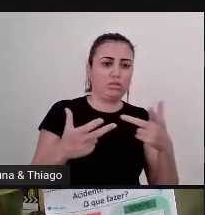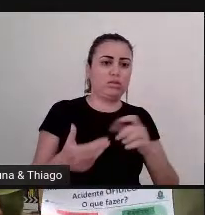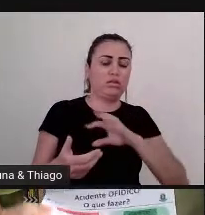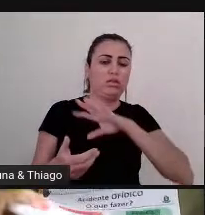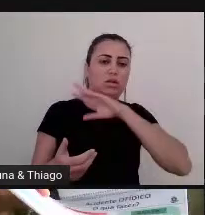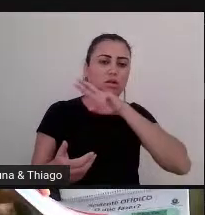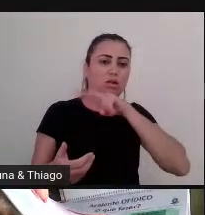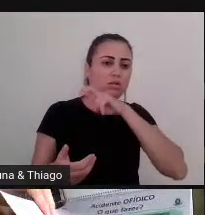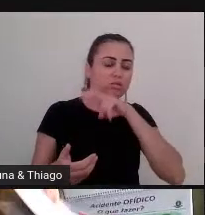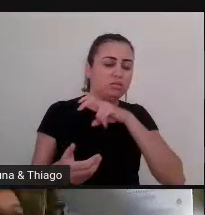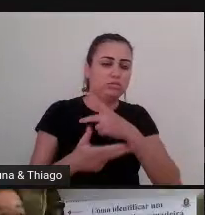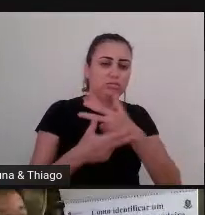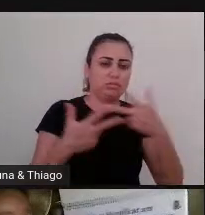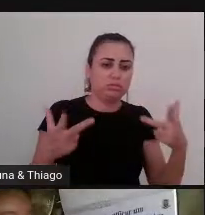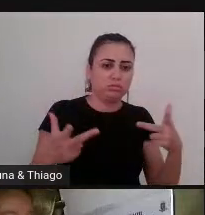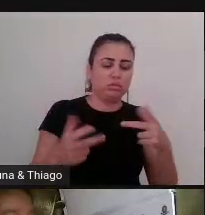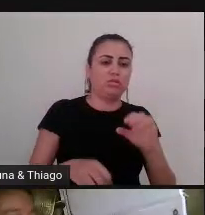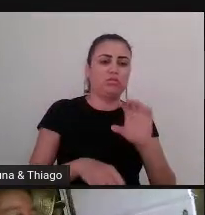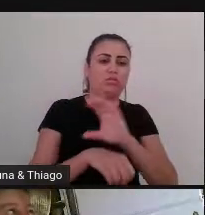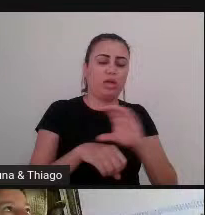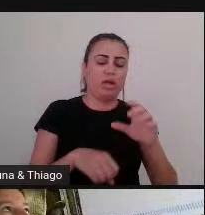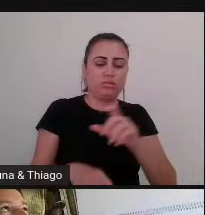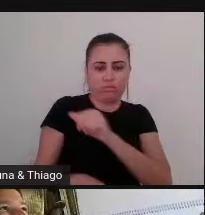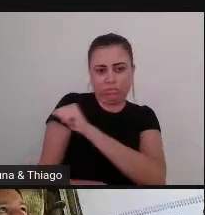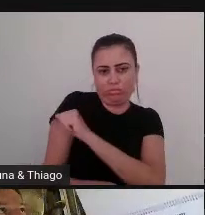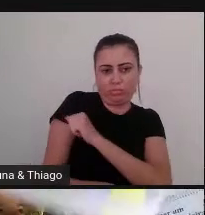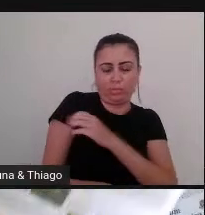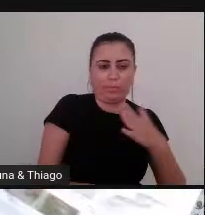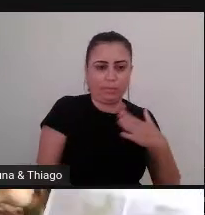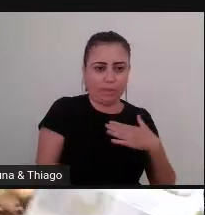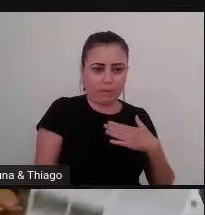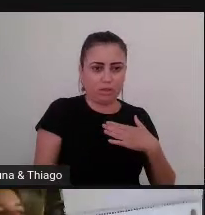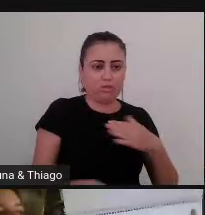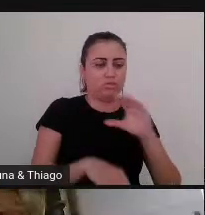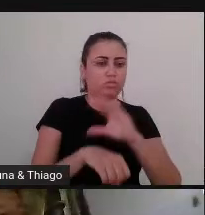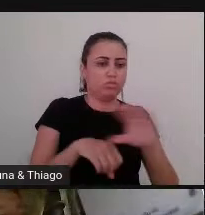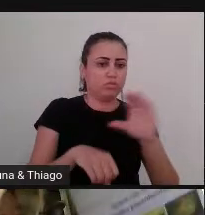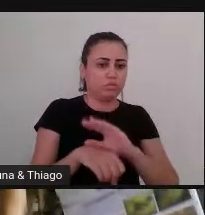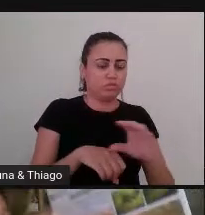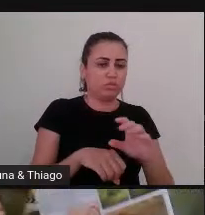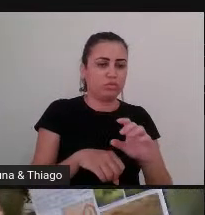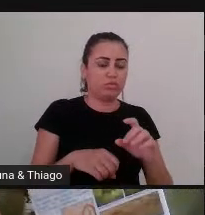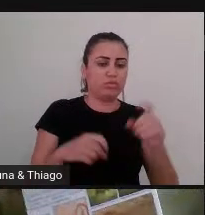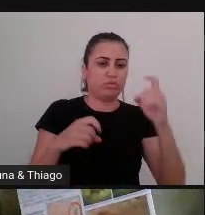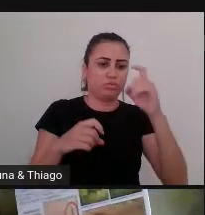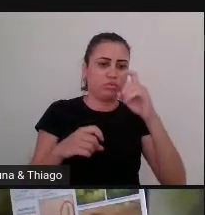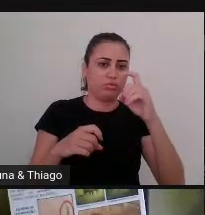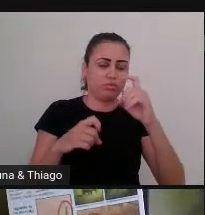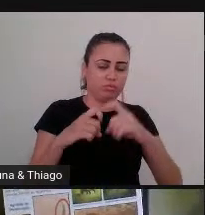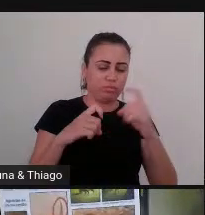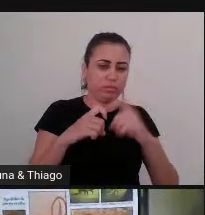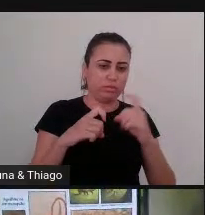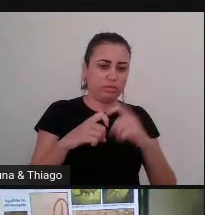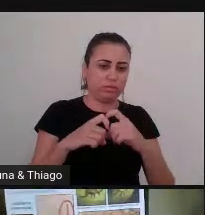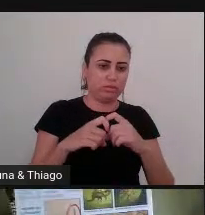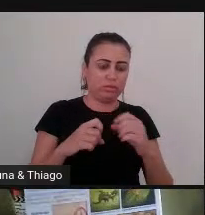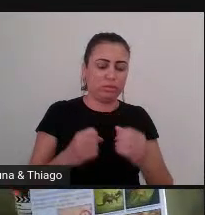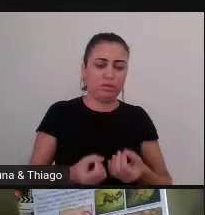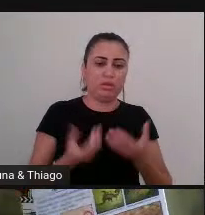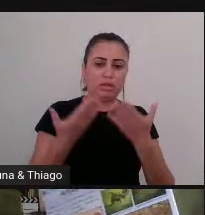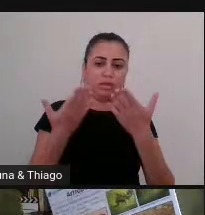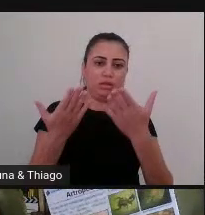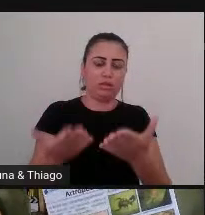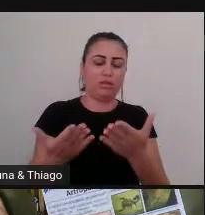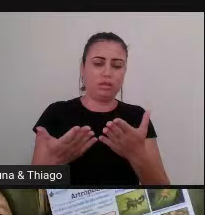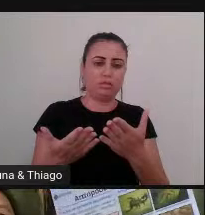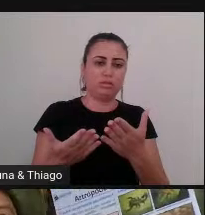fizeram do curso de medicina aqui da São Lucas, onde eu trabalho. Foi muito top e é um material disponibilizado para os hospitais, para